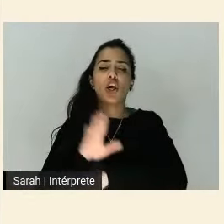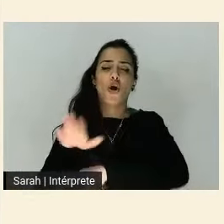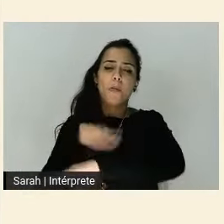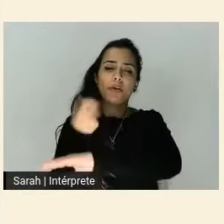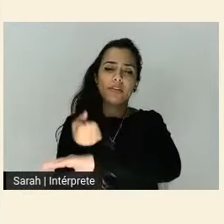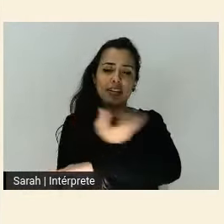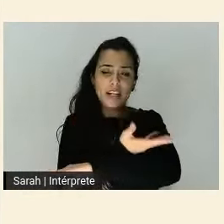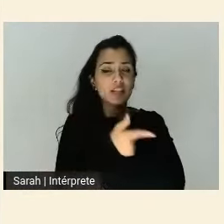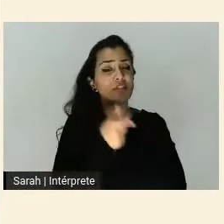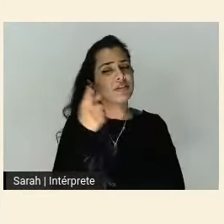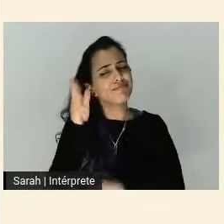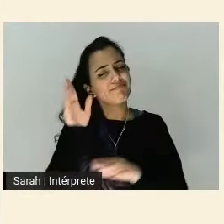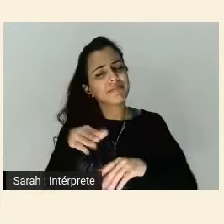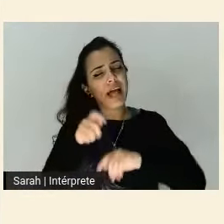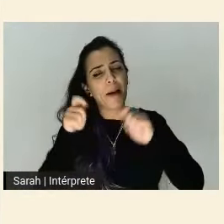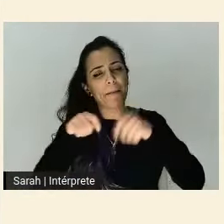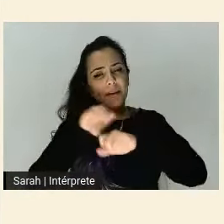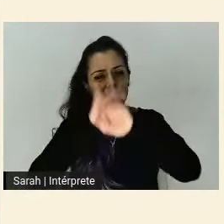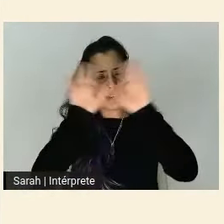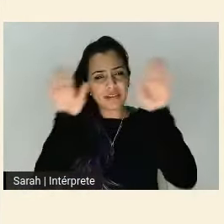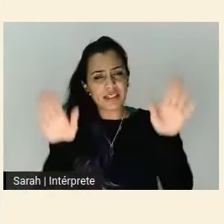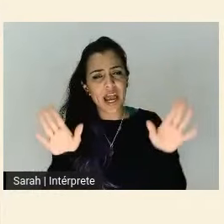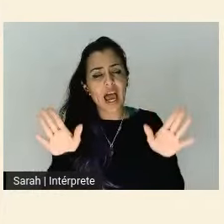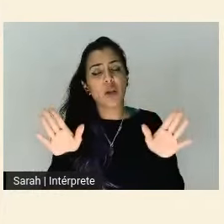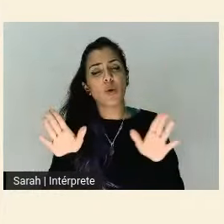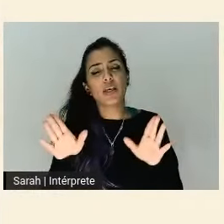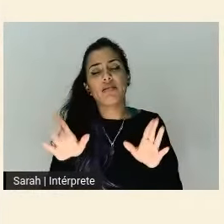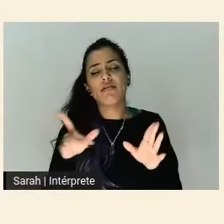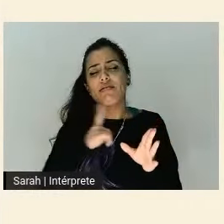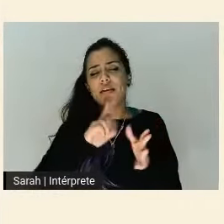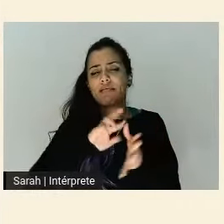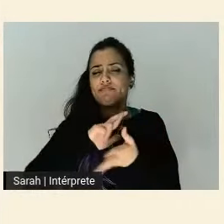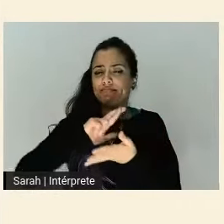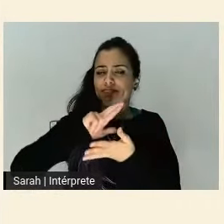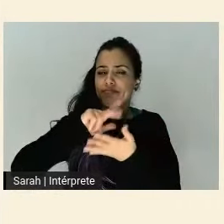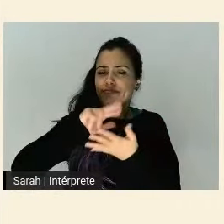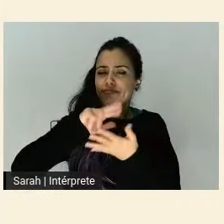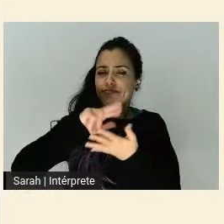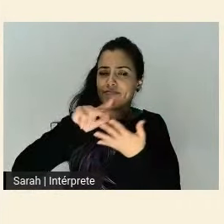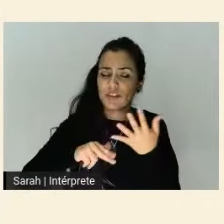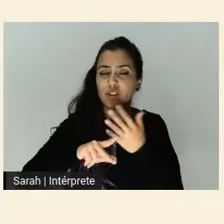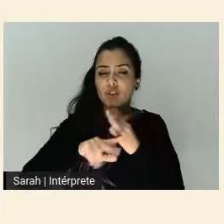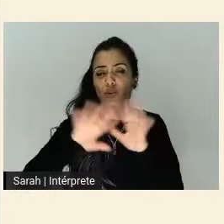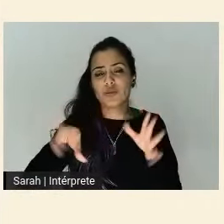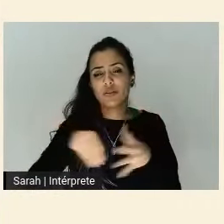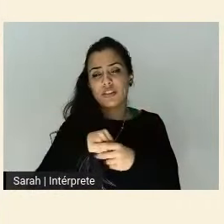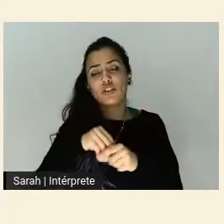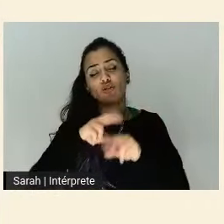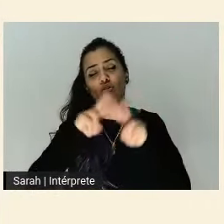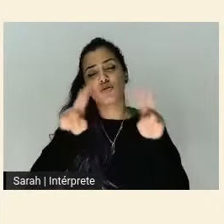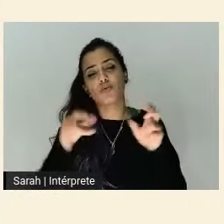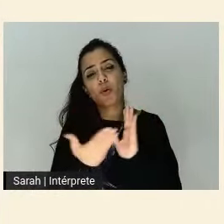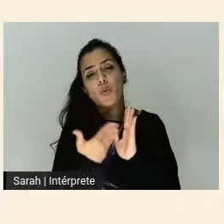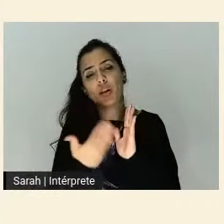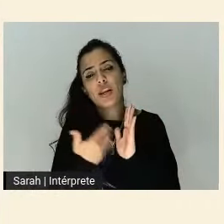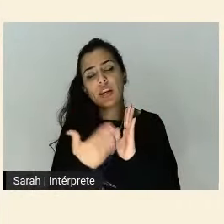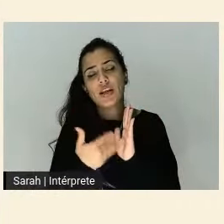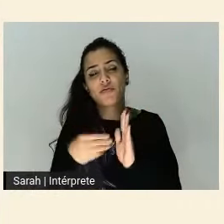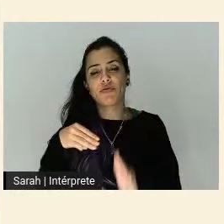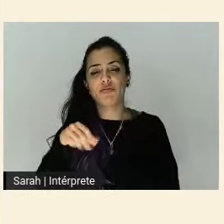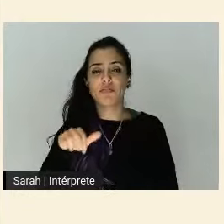que é em torno desses elementos que reside a finalidade do livro de Mário de Andrade.